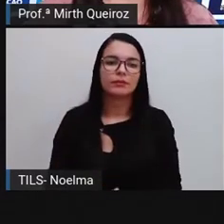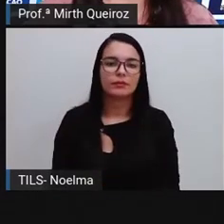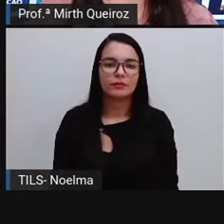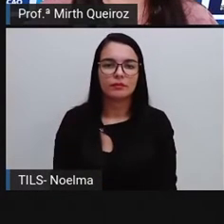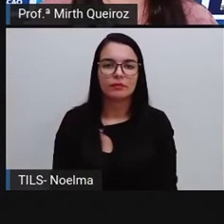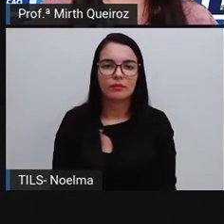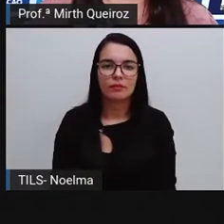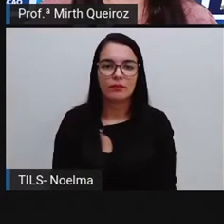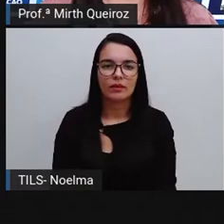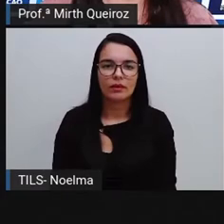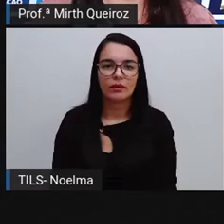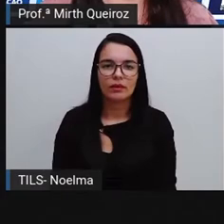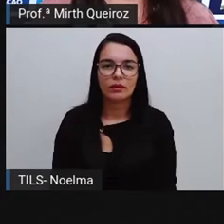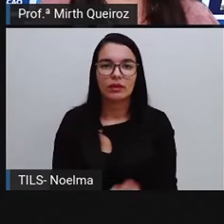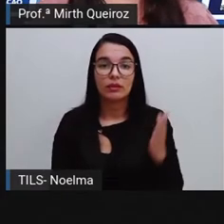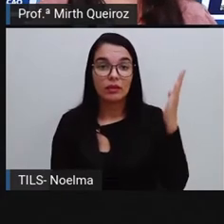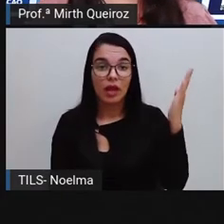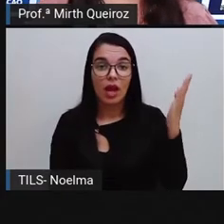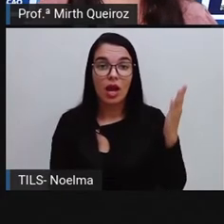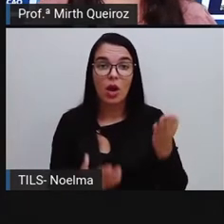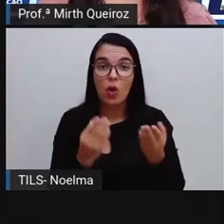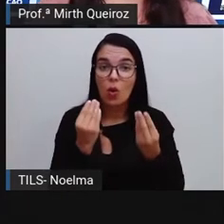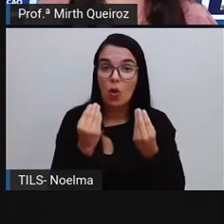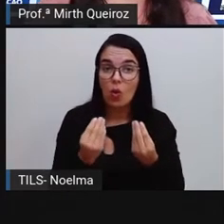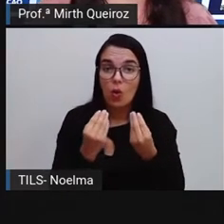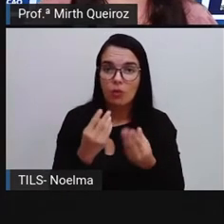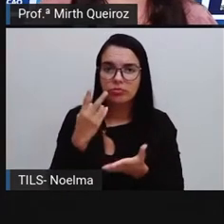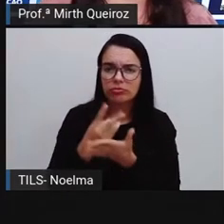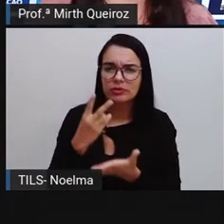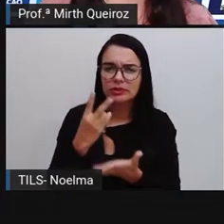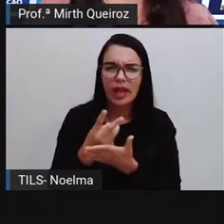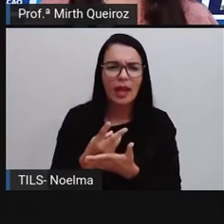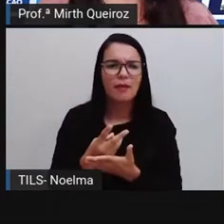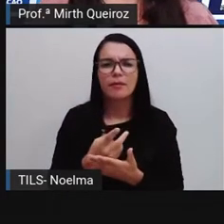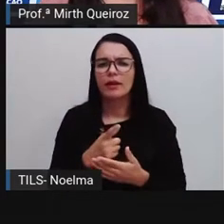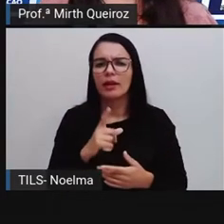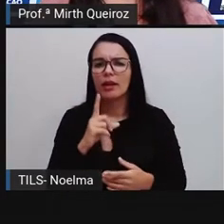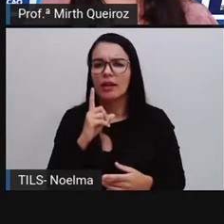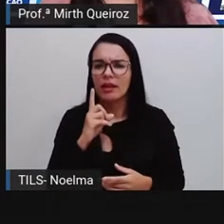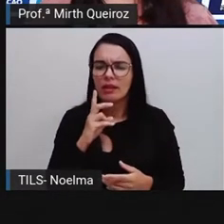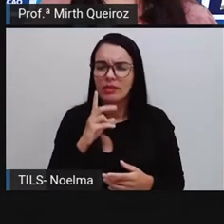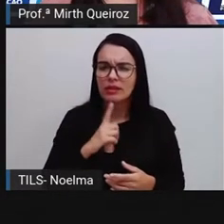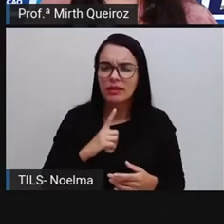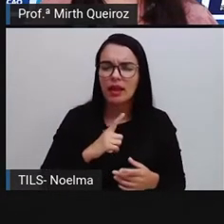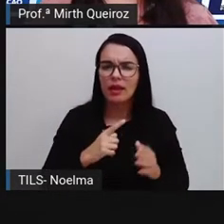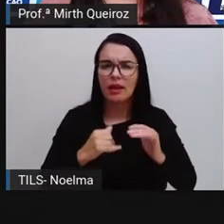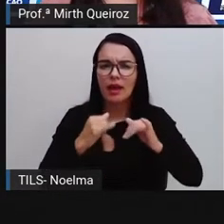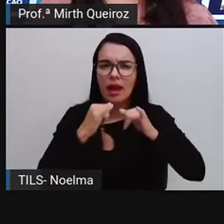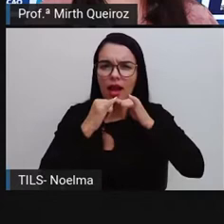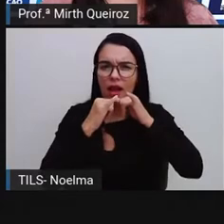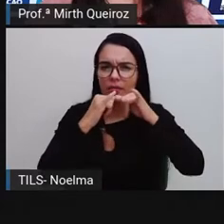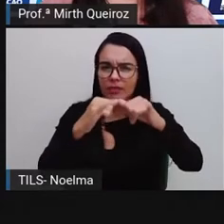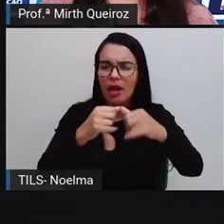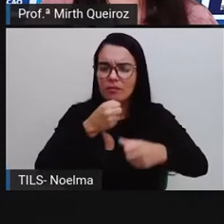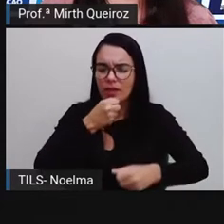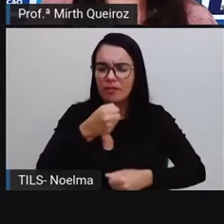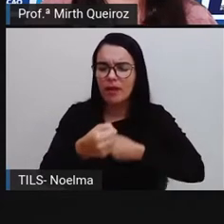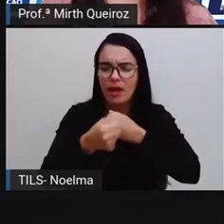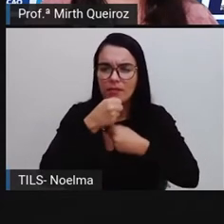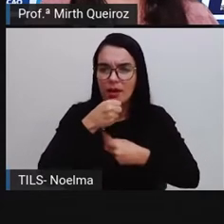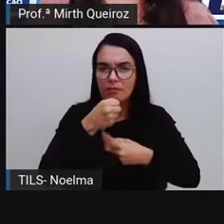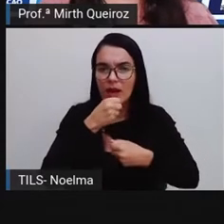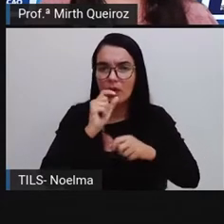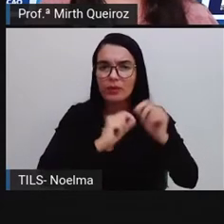coisas é frequentemente nos deparamos com reportagens e campanhas de